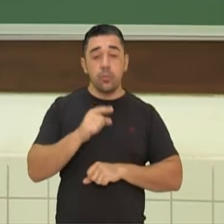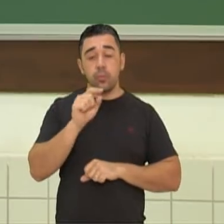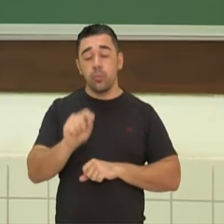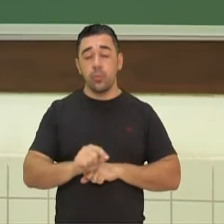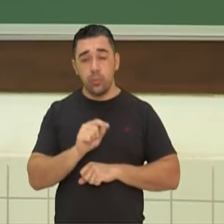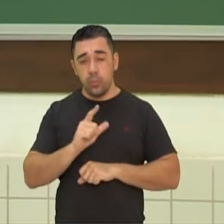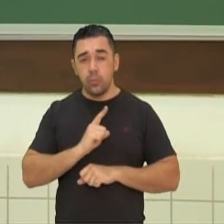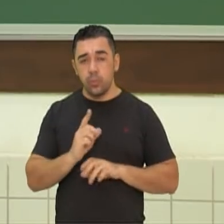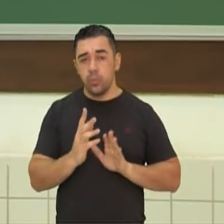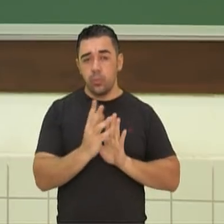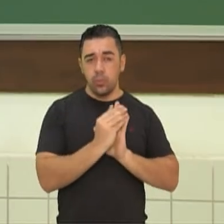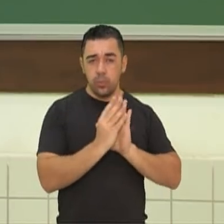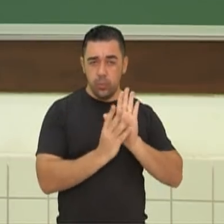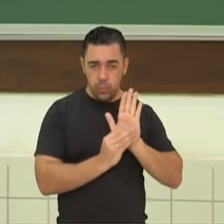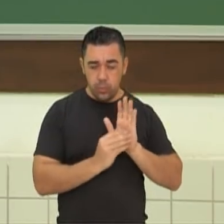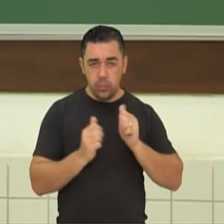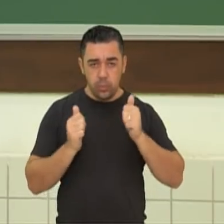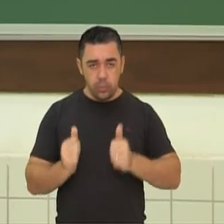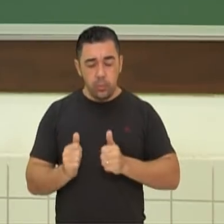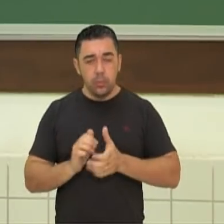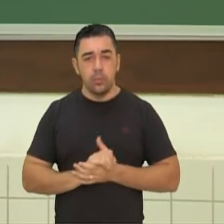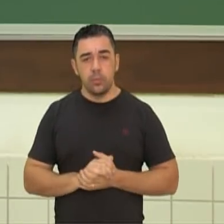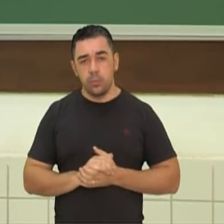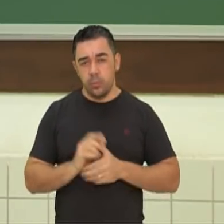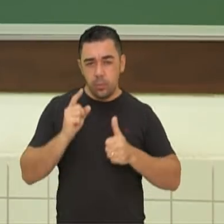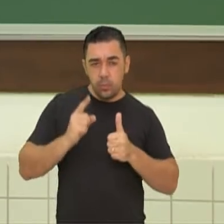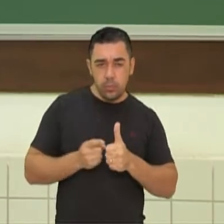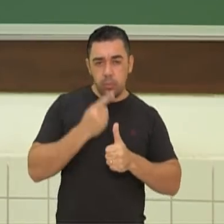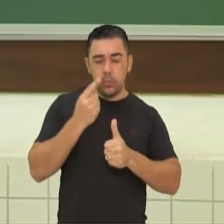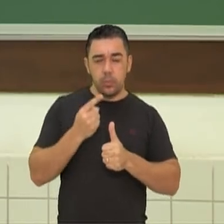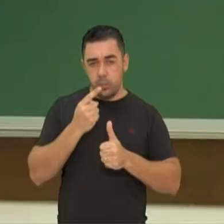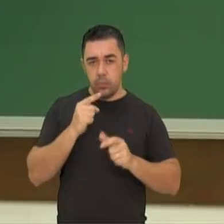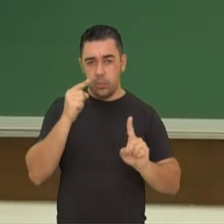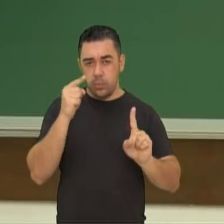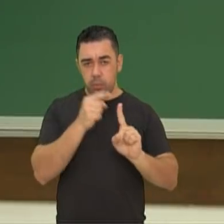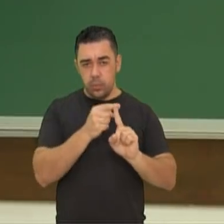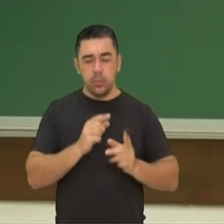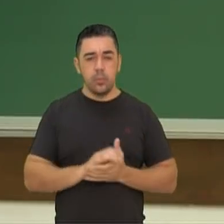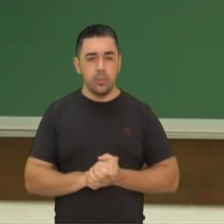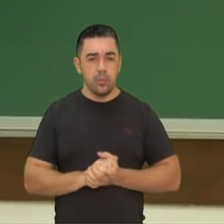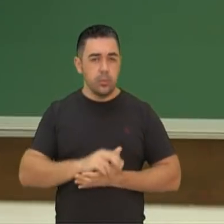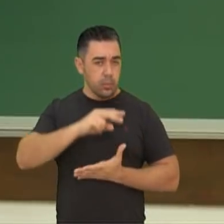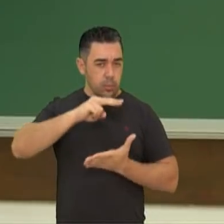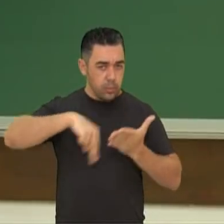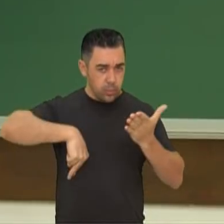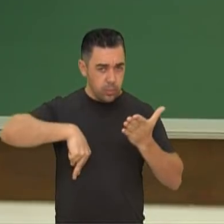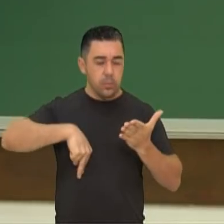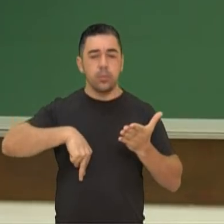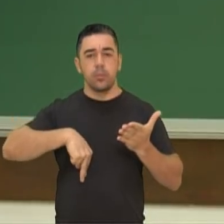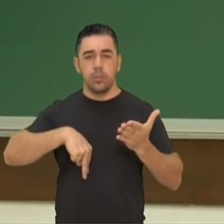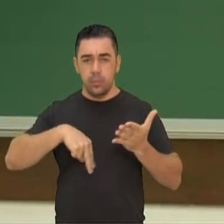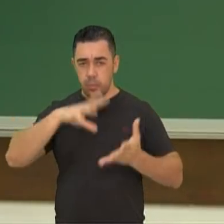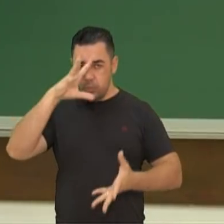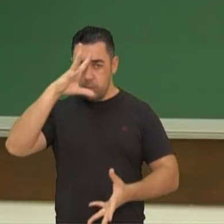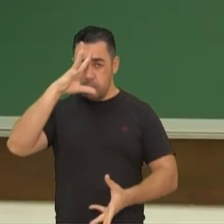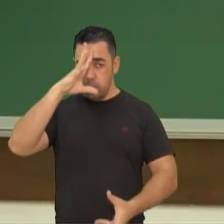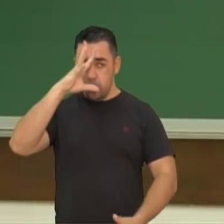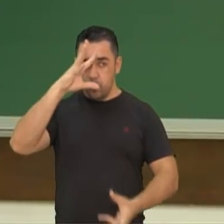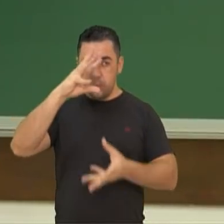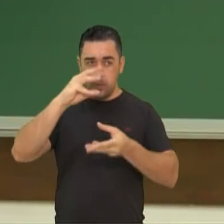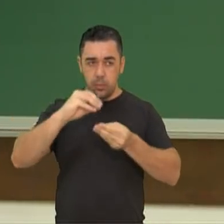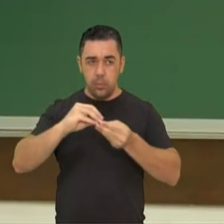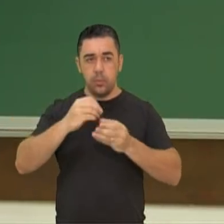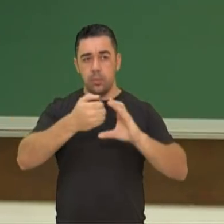alguns conteúdos, tá bom? Vamos ao nosso primeiro objetivo. Ler uma notícia, compreender as